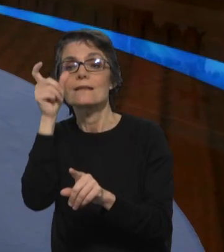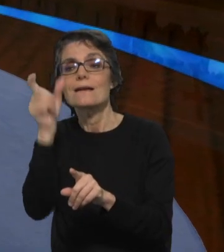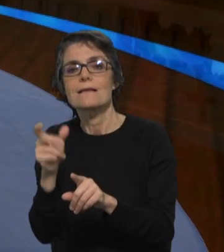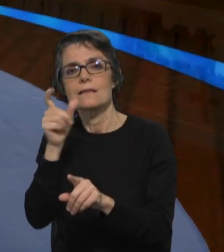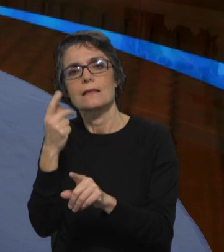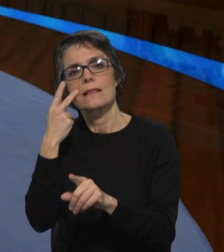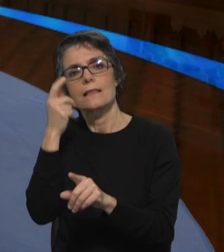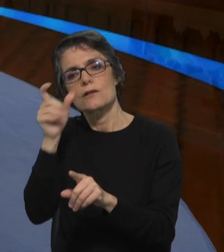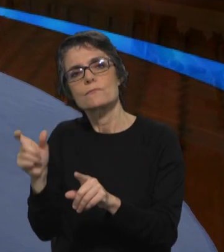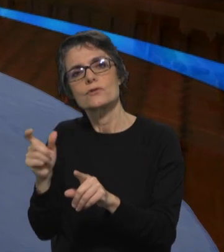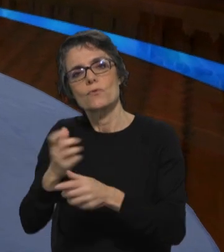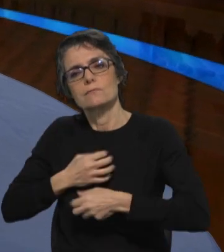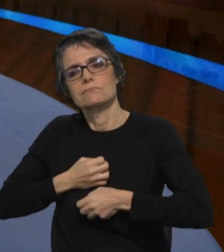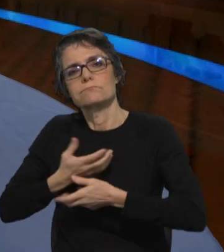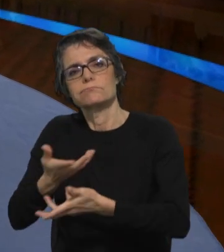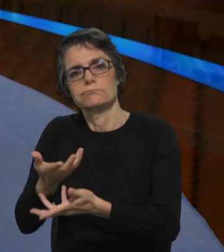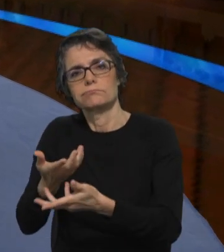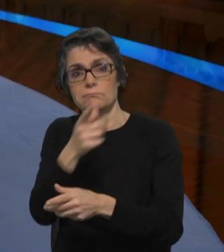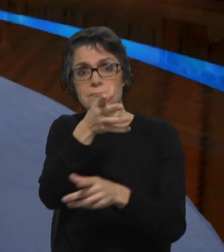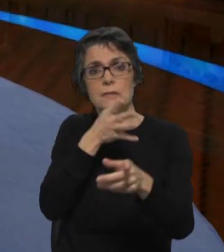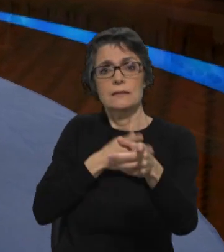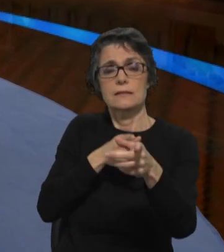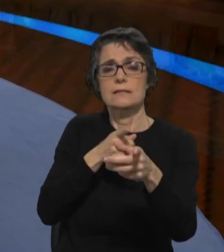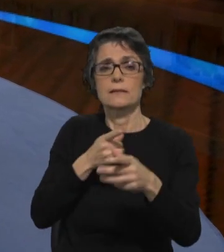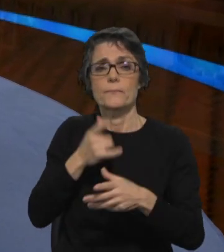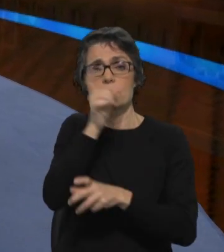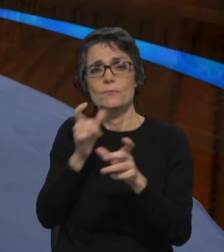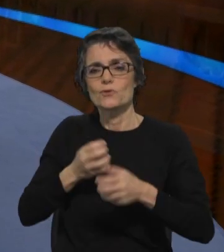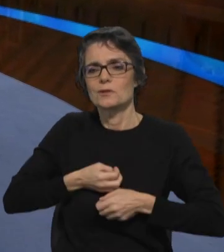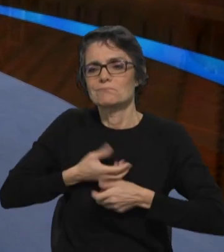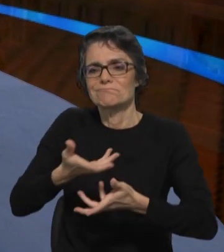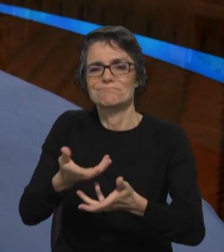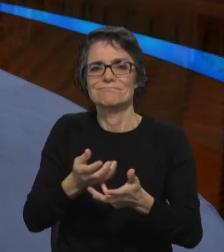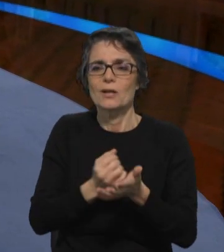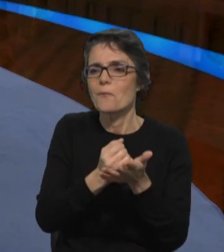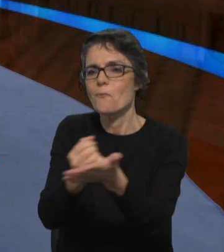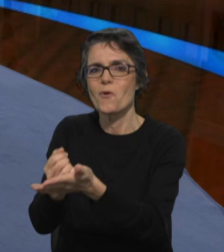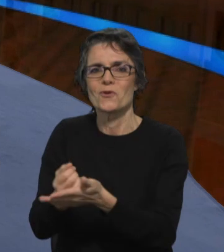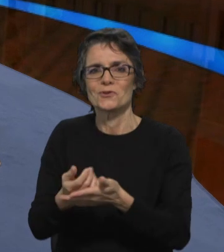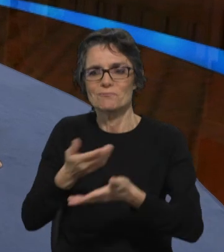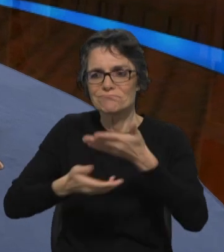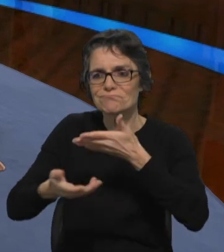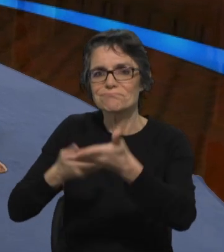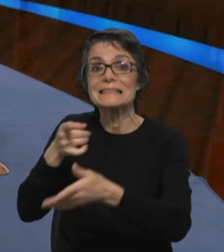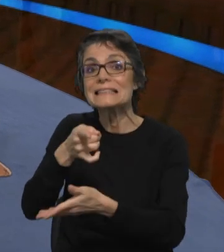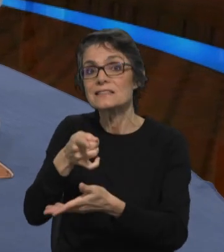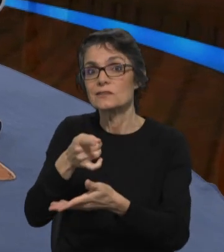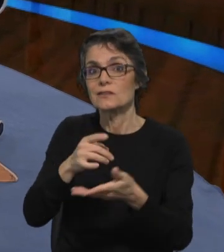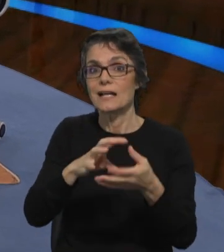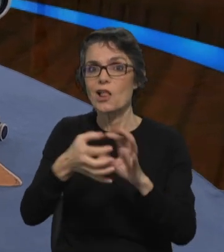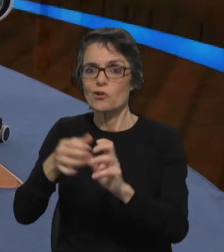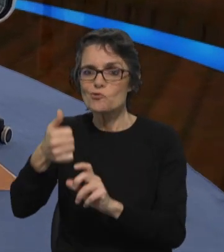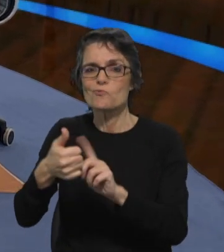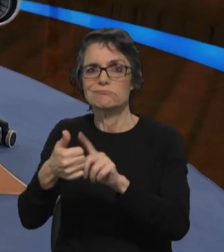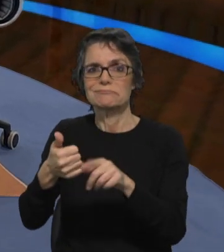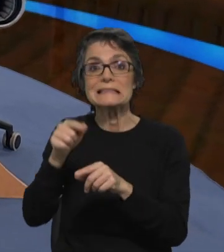por exemplo, da dedicação, do investimento, da generosidade, de comunidades, de pessoas que dão de si, cá está outra vez a lógica do dom, e